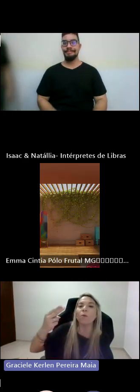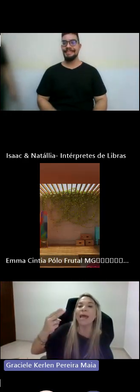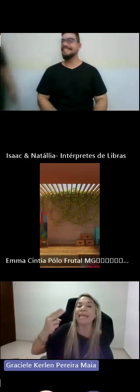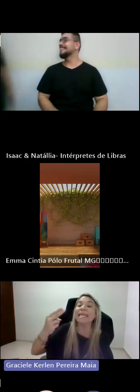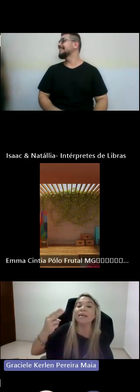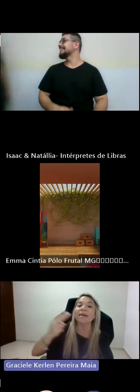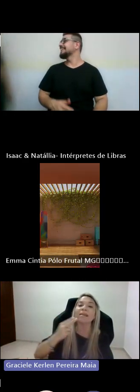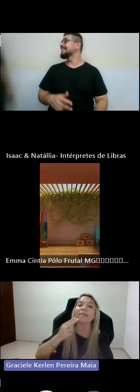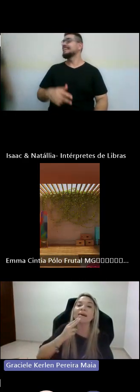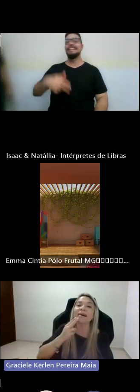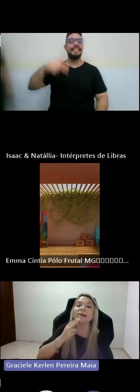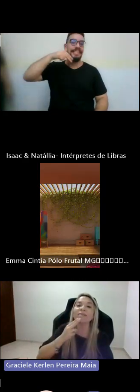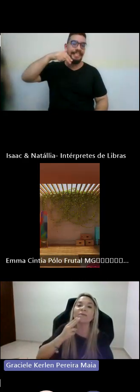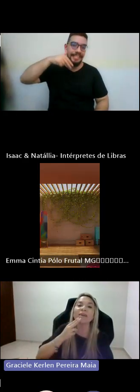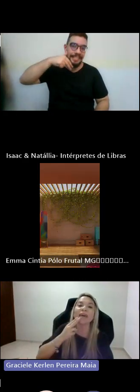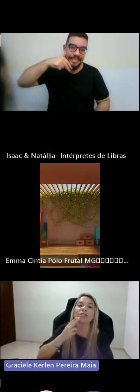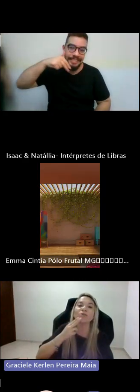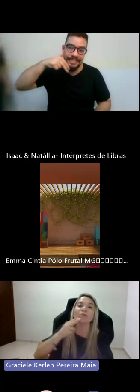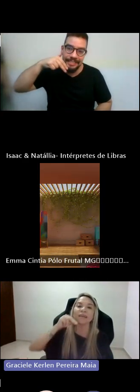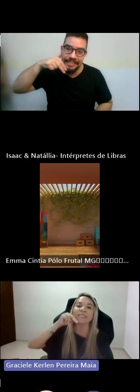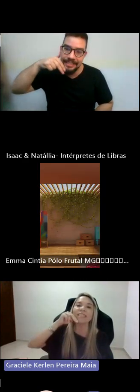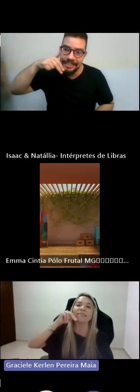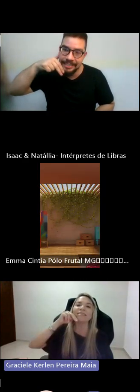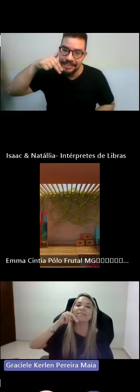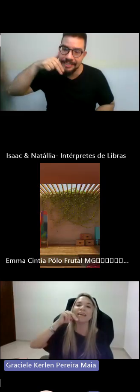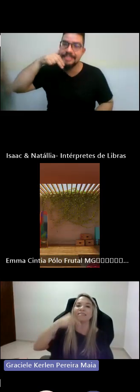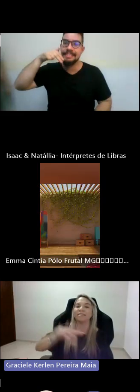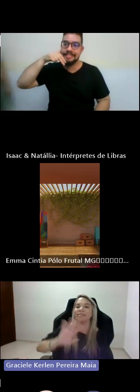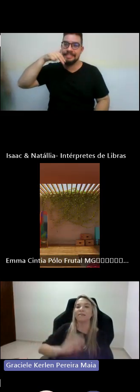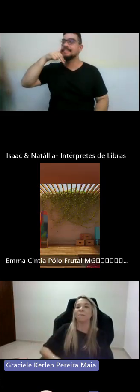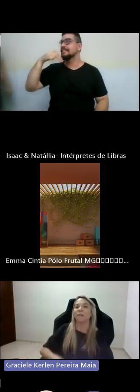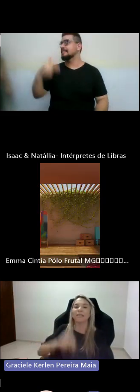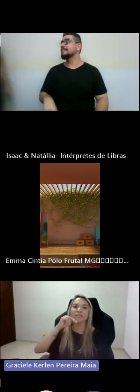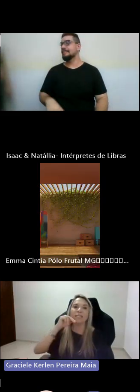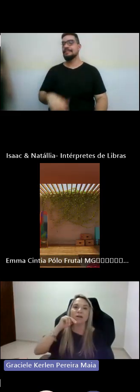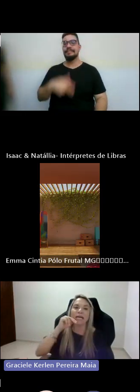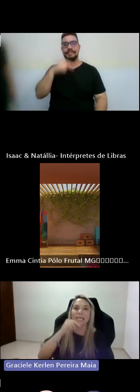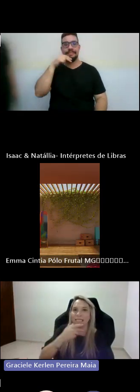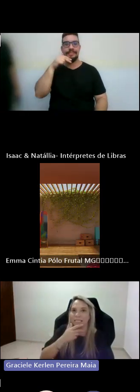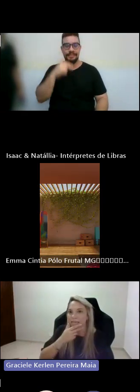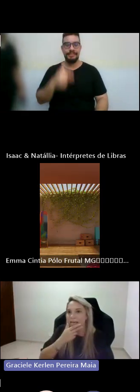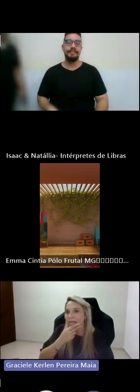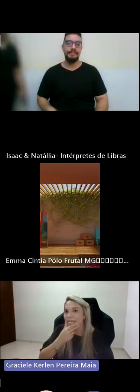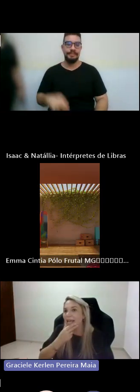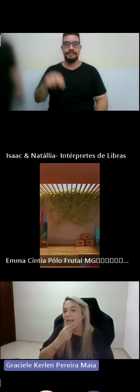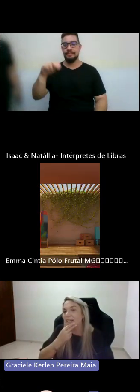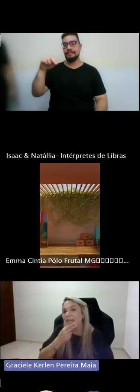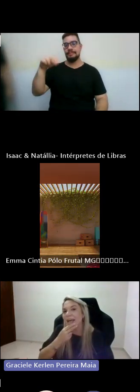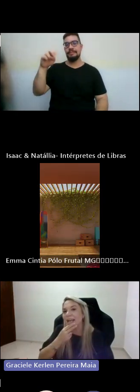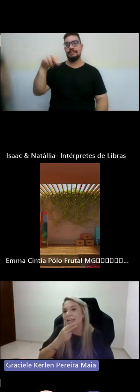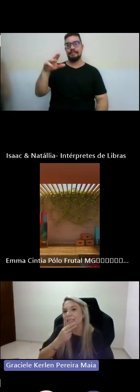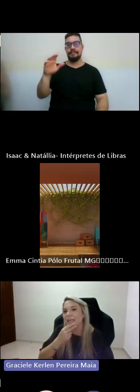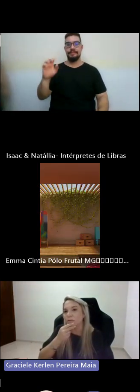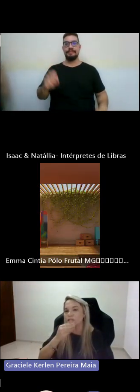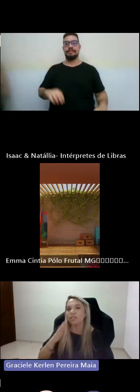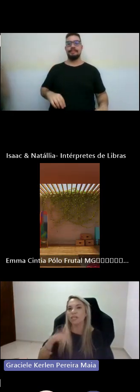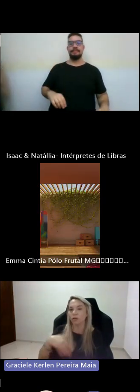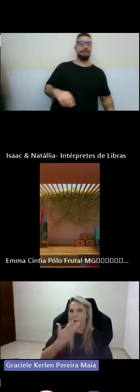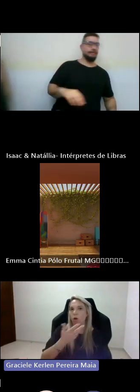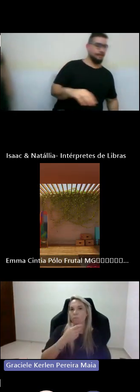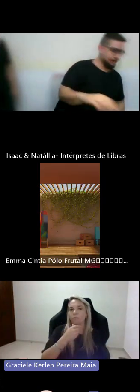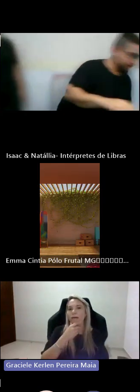é um N no queixo, assim, Nancy. Esse é o sinal da Nancy. E ela tem